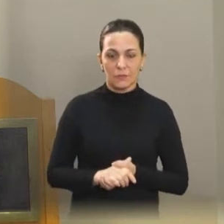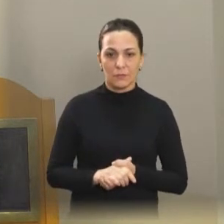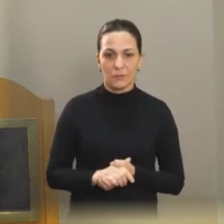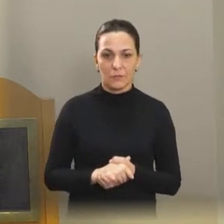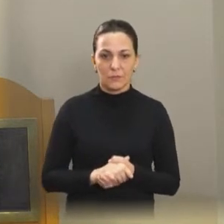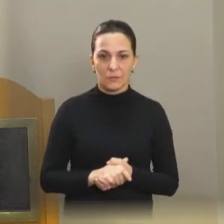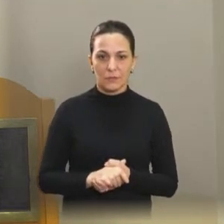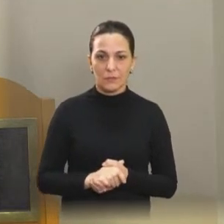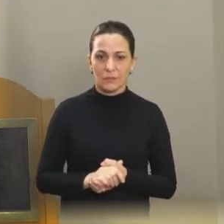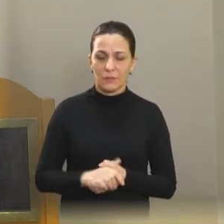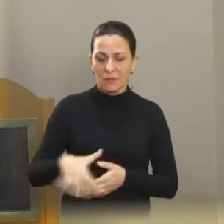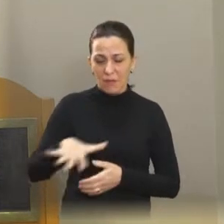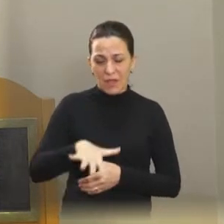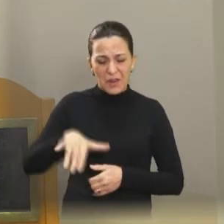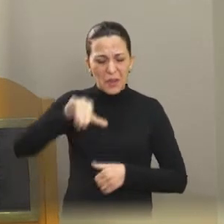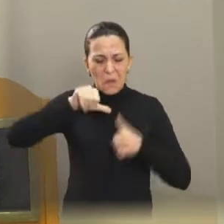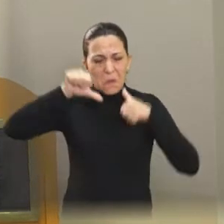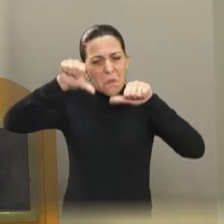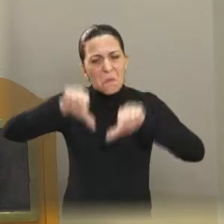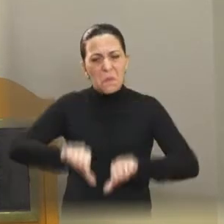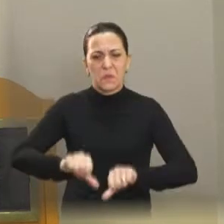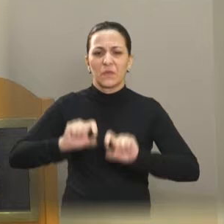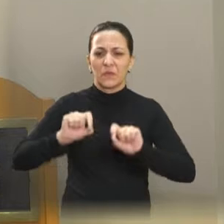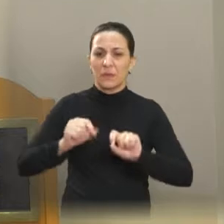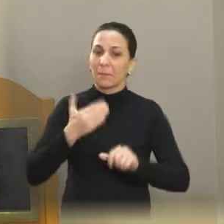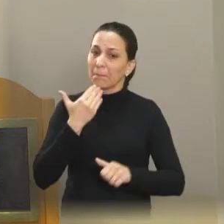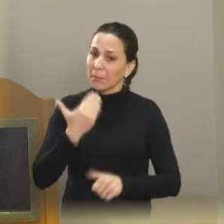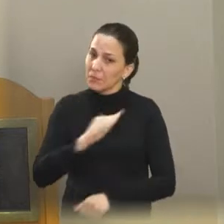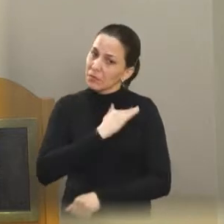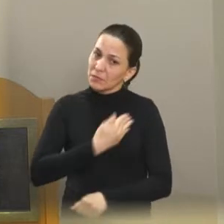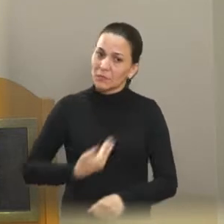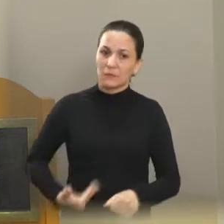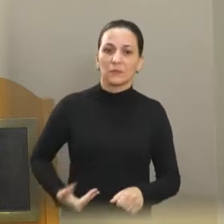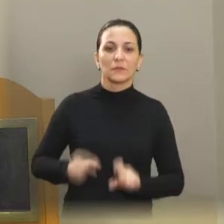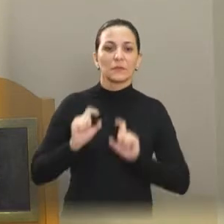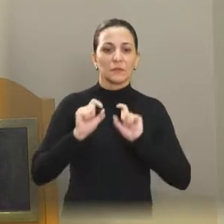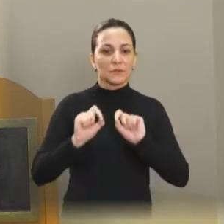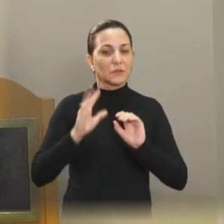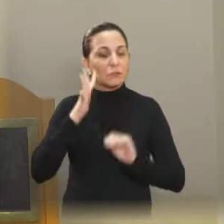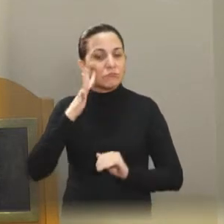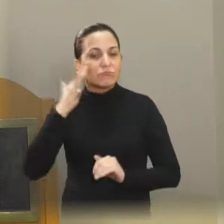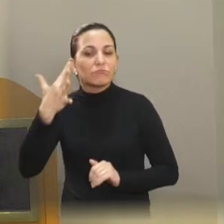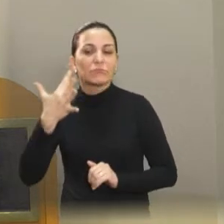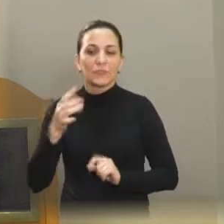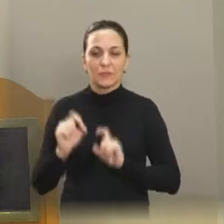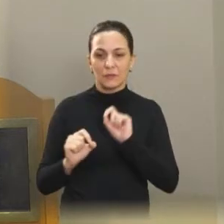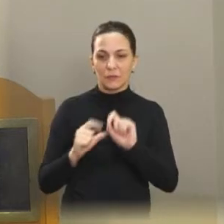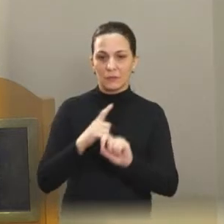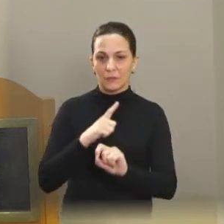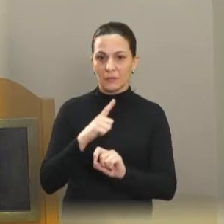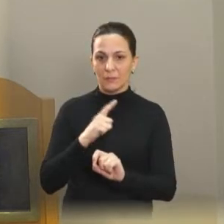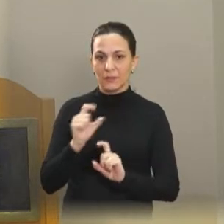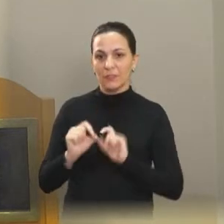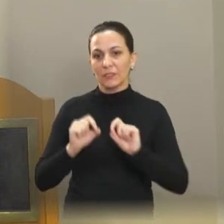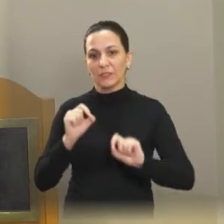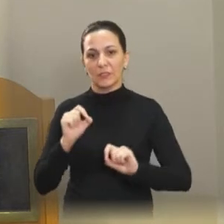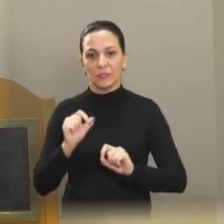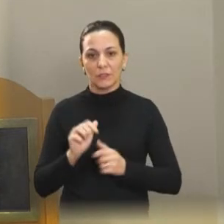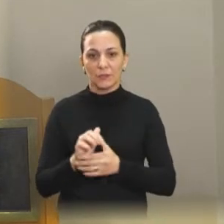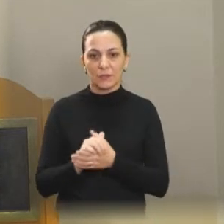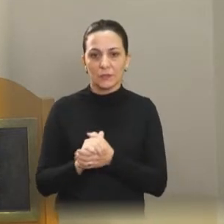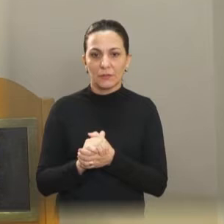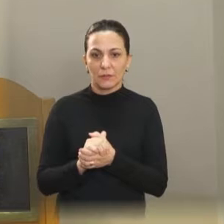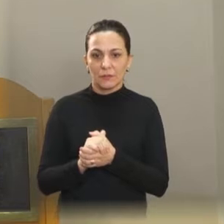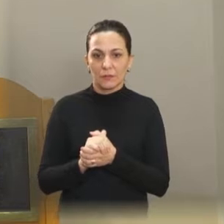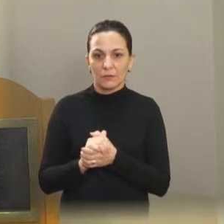Tamoio tem umas partes muito ruim a gente pede para o poder público chega até lá que resolva né gente que faz as obras necessárias que a população